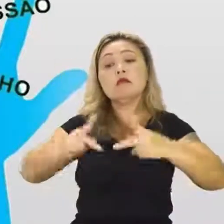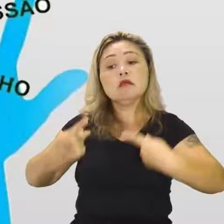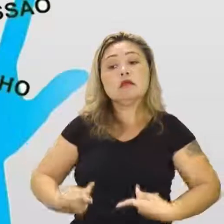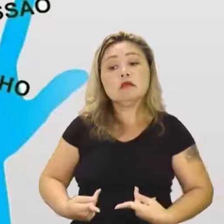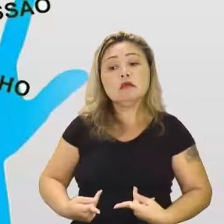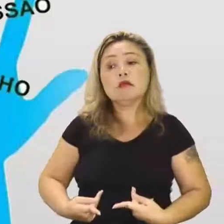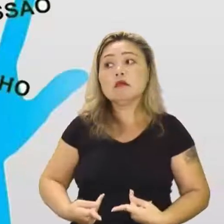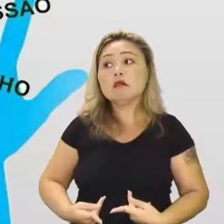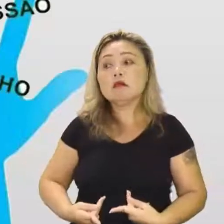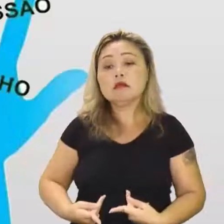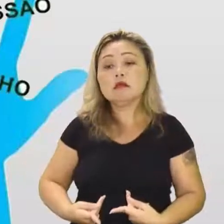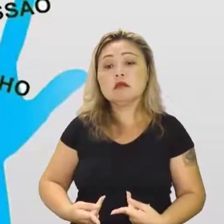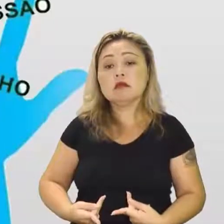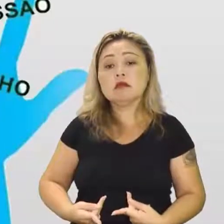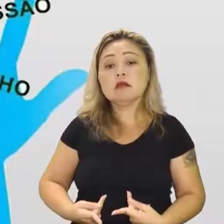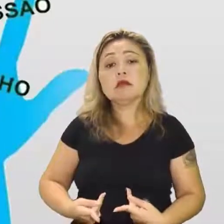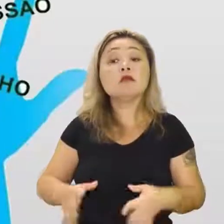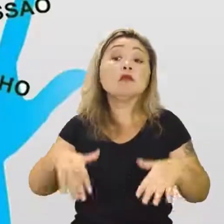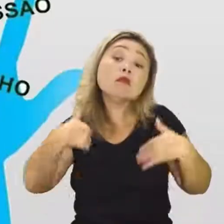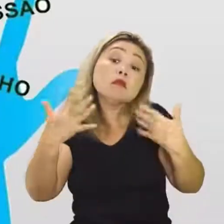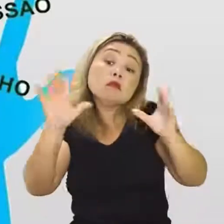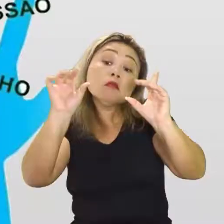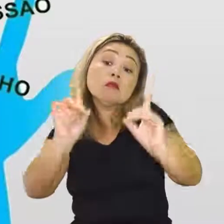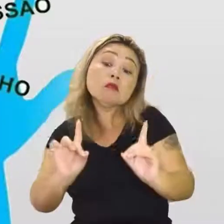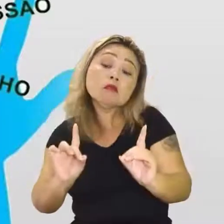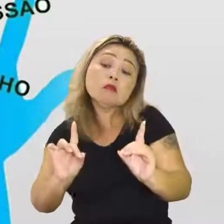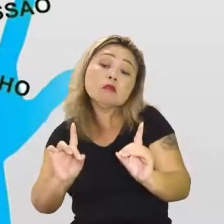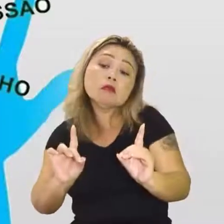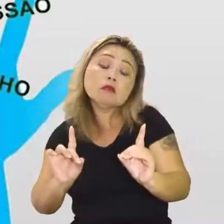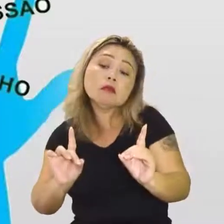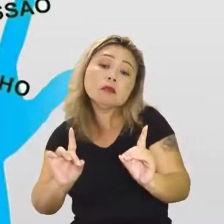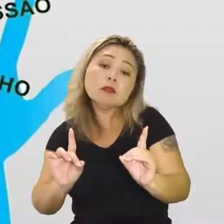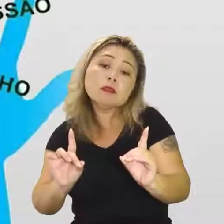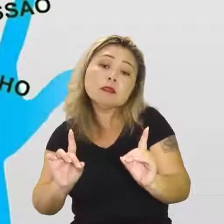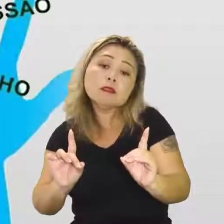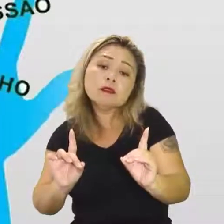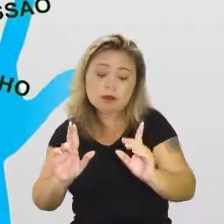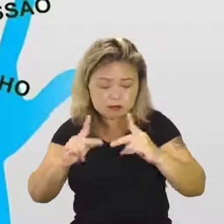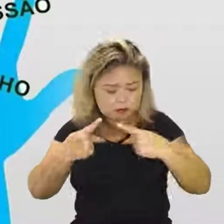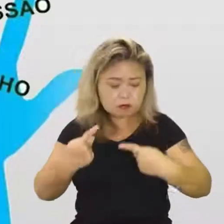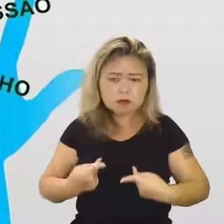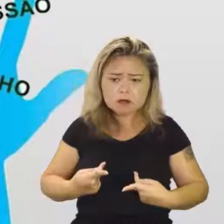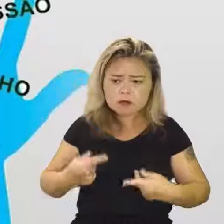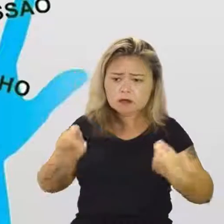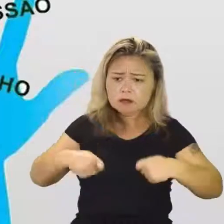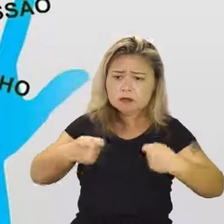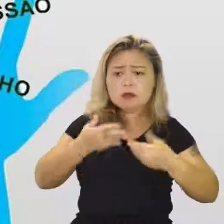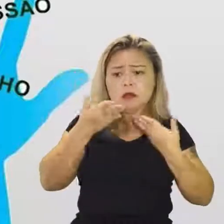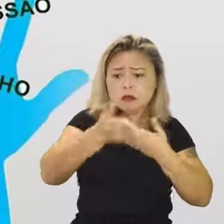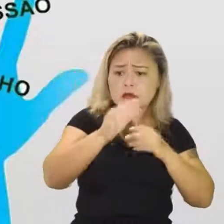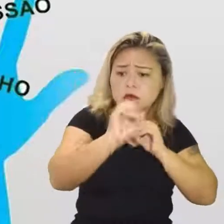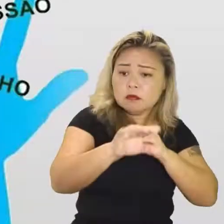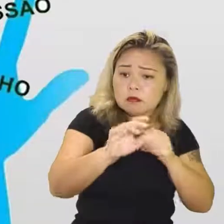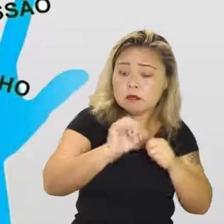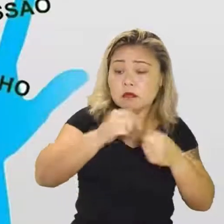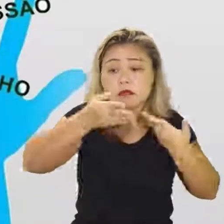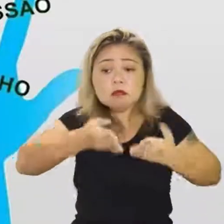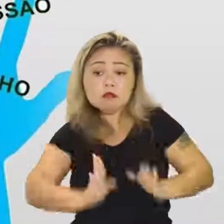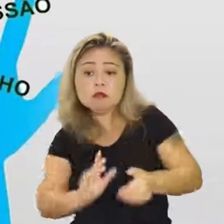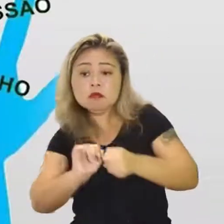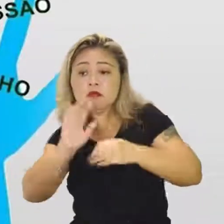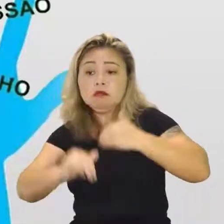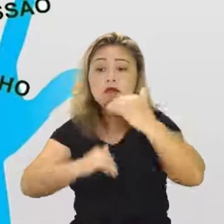humanos. Quais são esses direitos? O ser humano ele precisa de direito à educação, à nacionalidade,